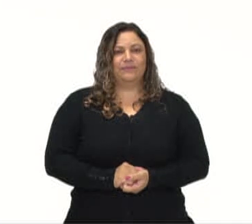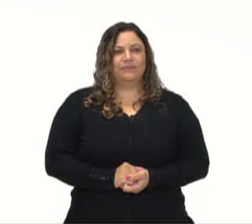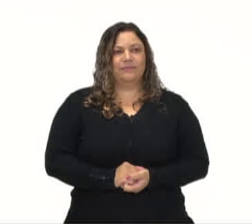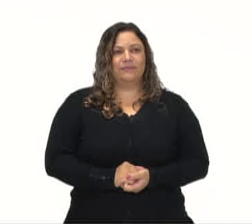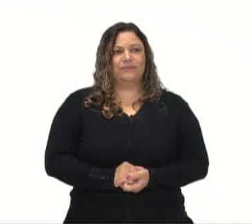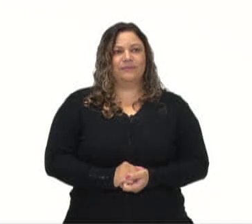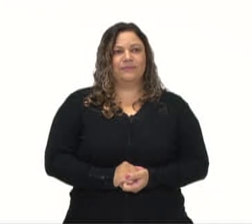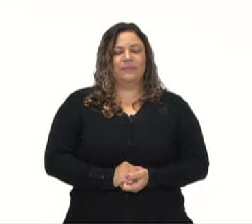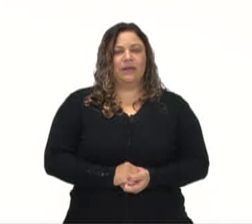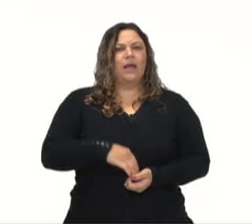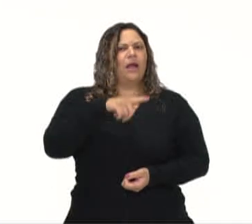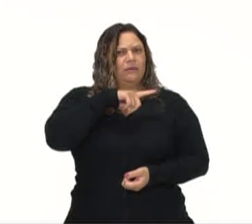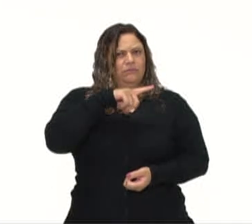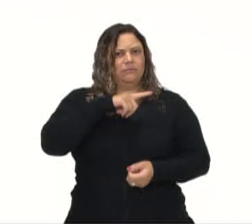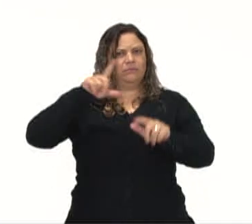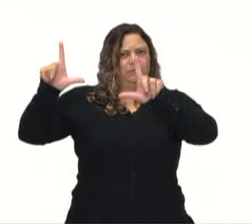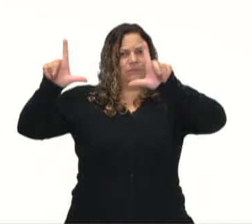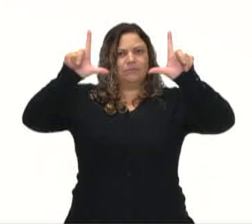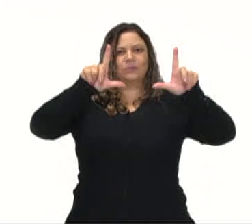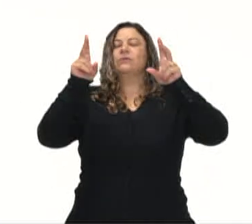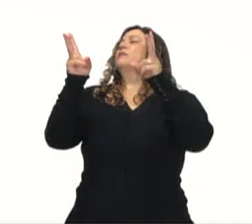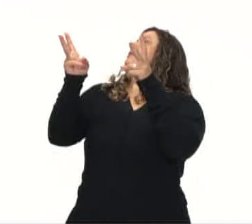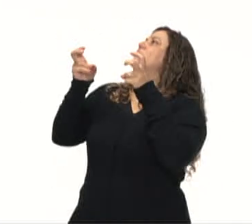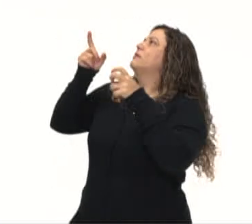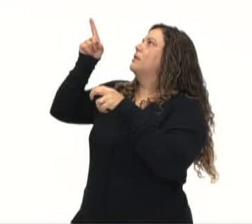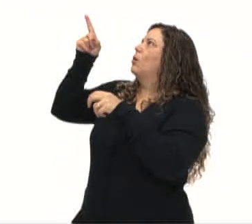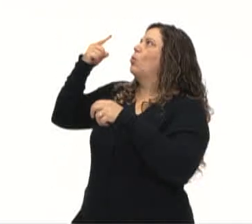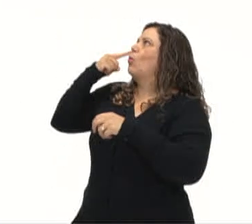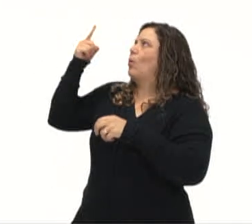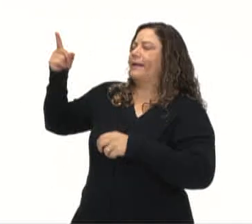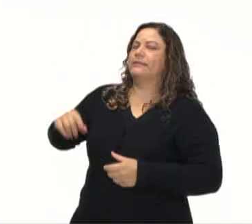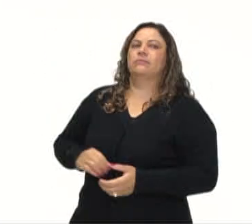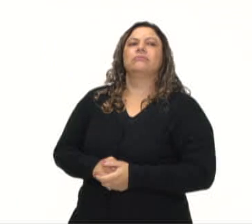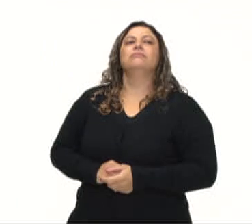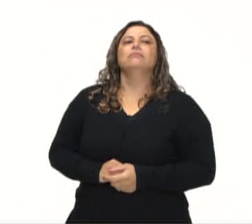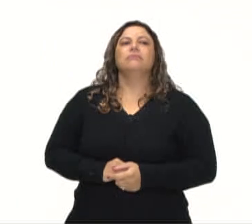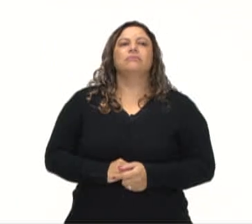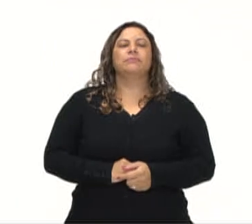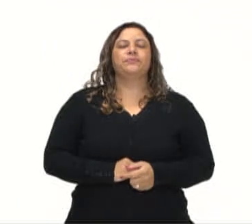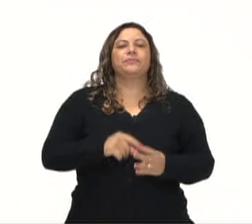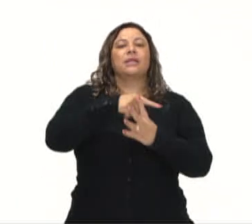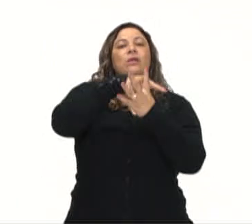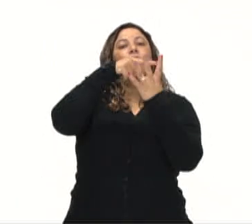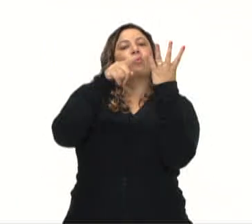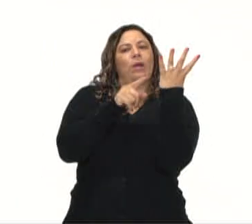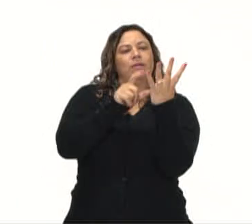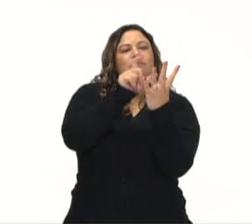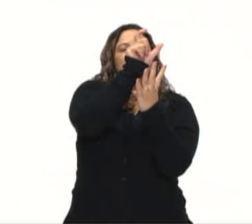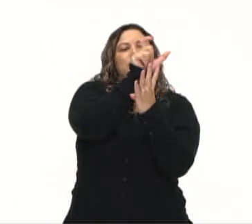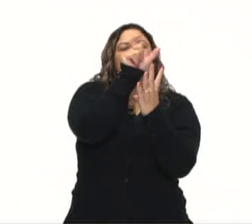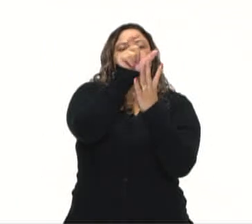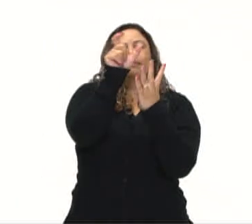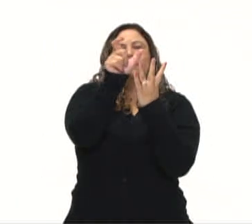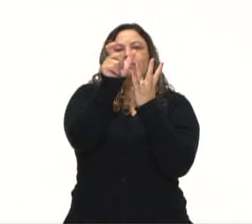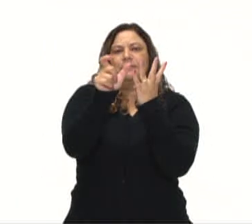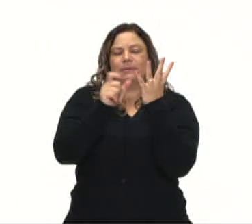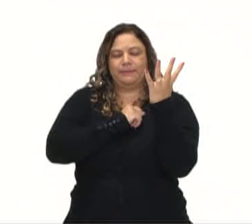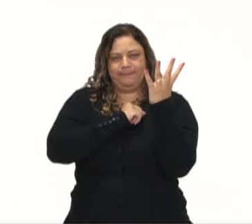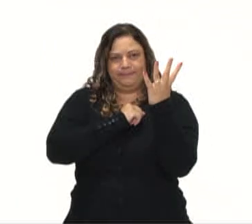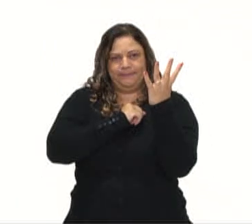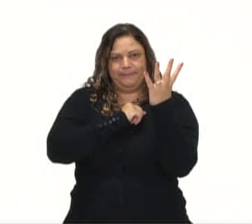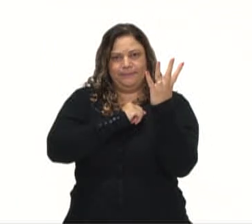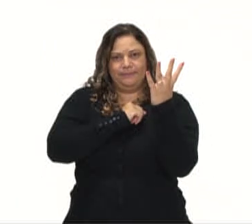abaixo nós temos um quadro com subquadrinhos. Temos 4 quadrinhos aqui. Sistemas formados